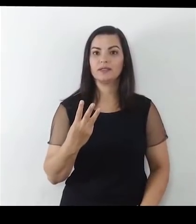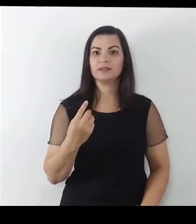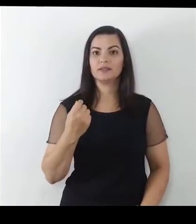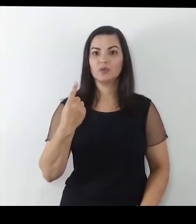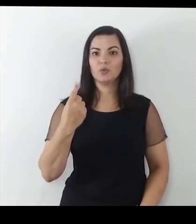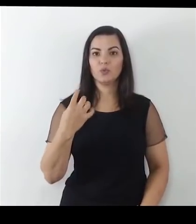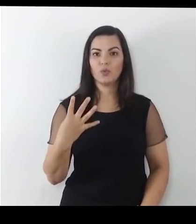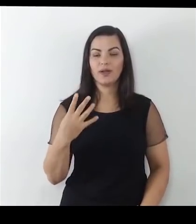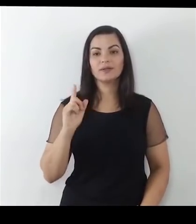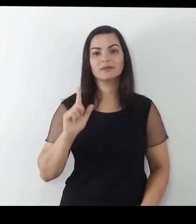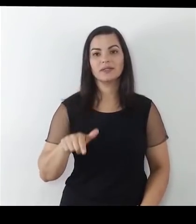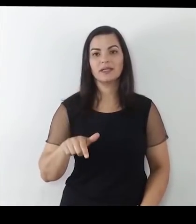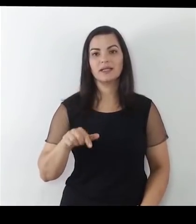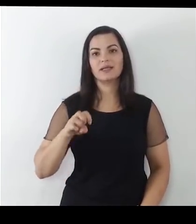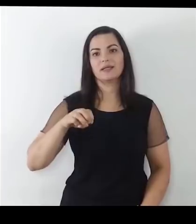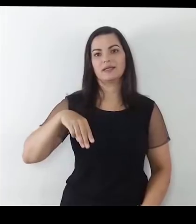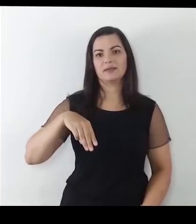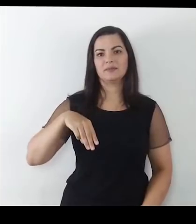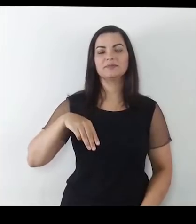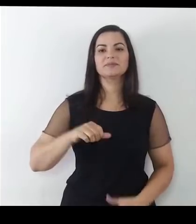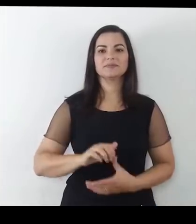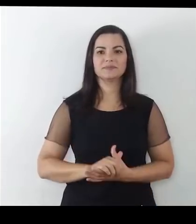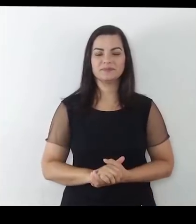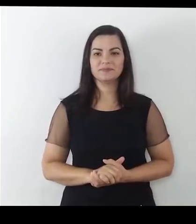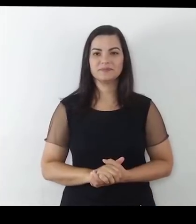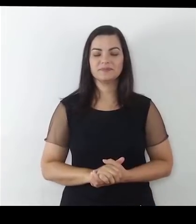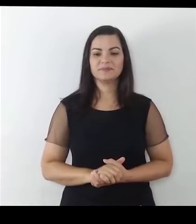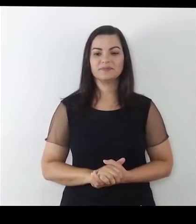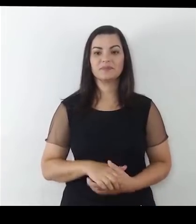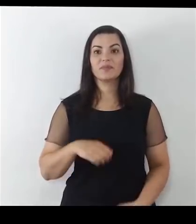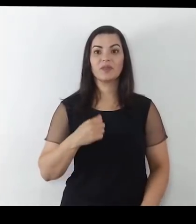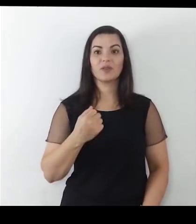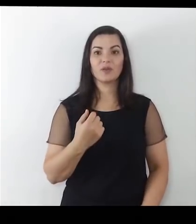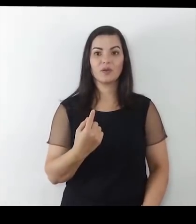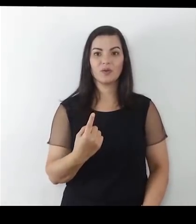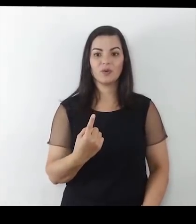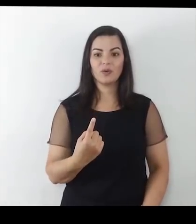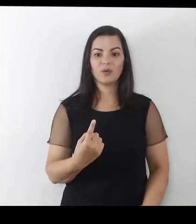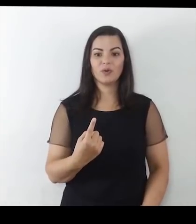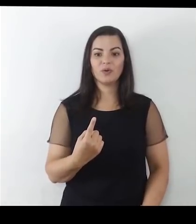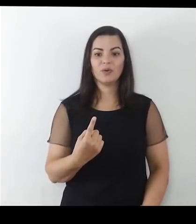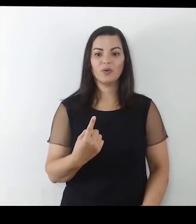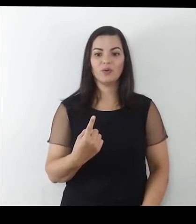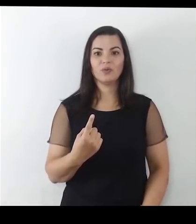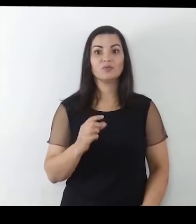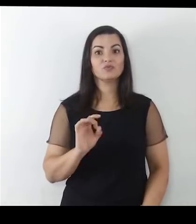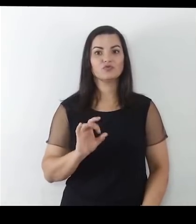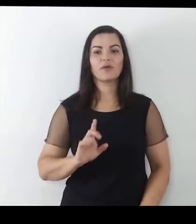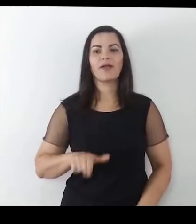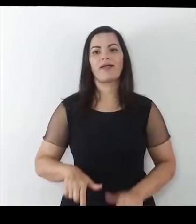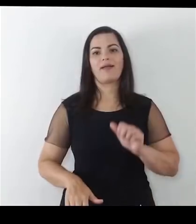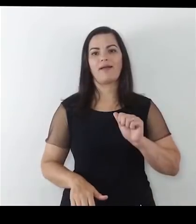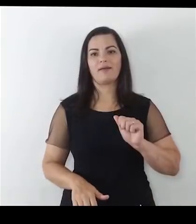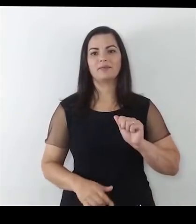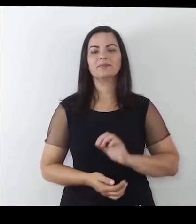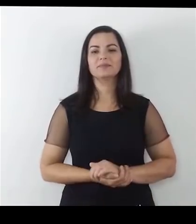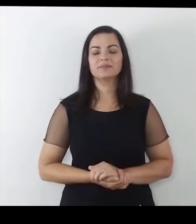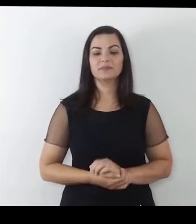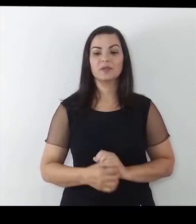hemorragia aos 17 anos. Em sua vida, lutou muito para que as pessoas cegas